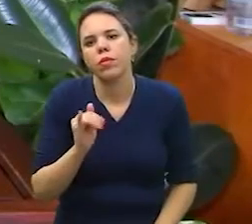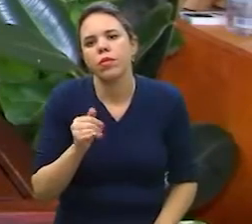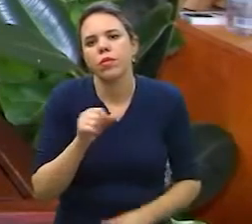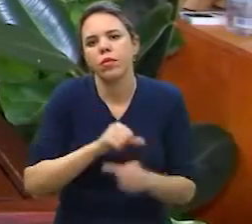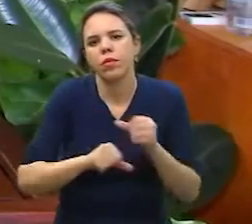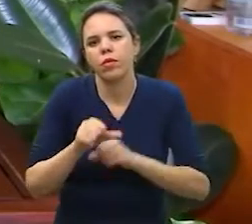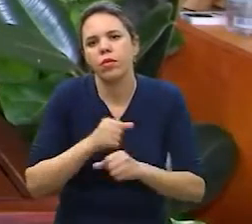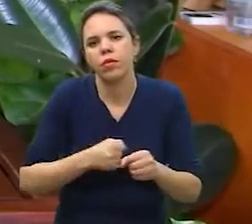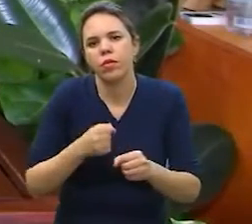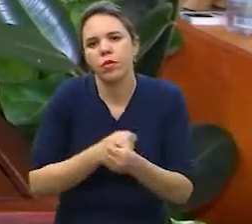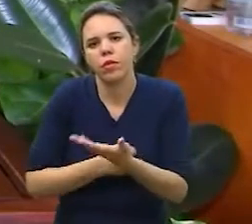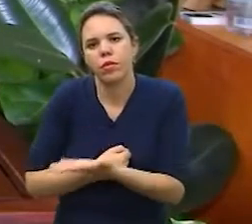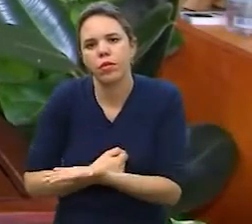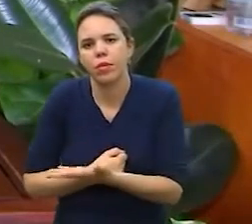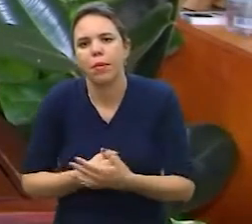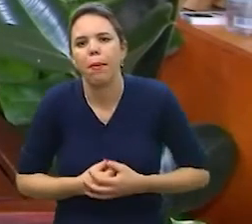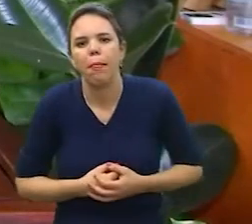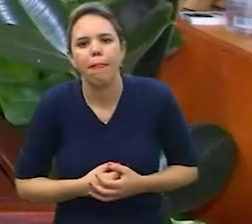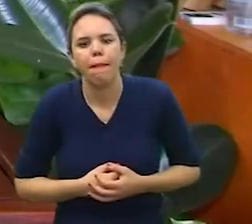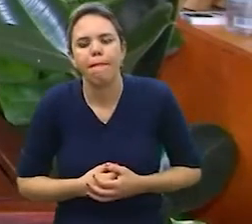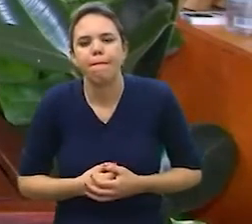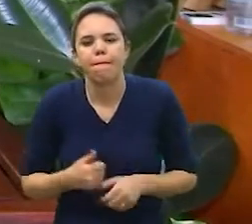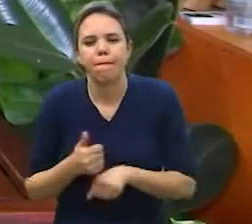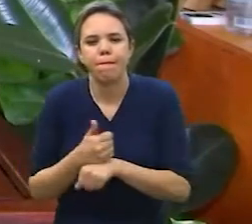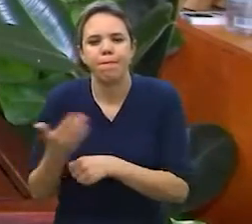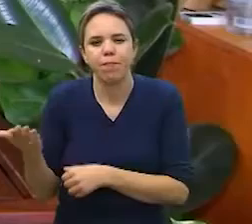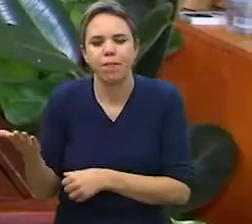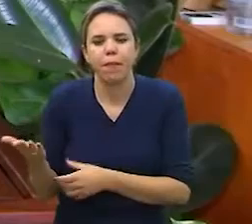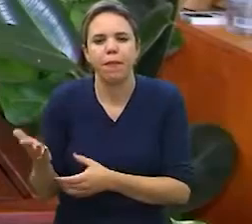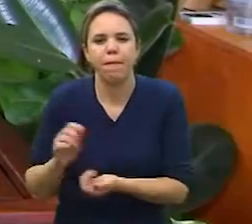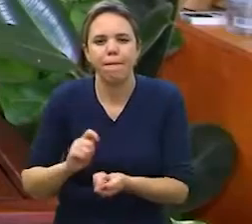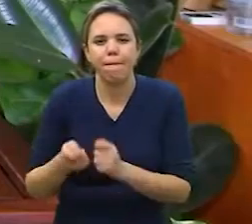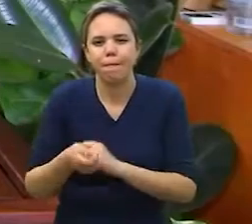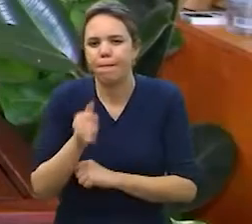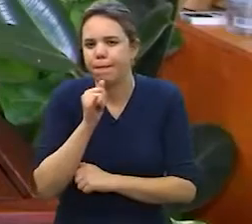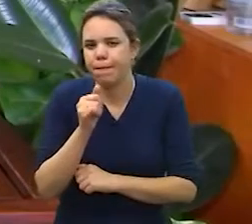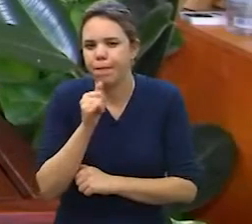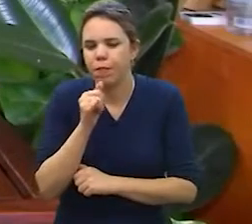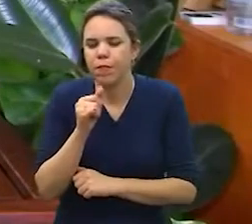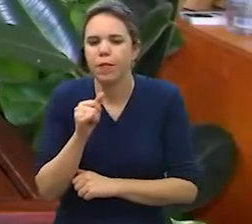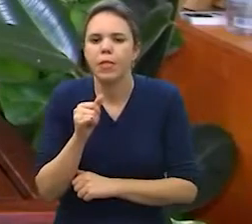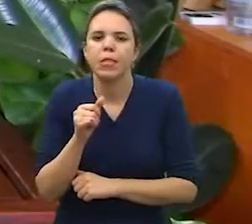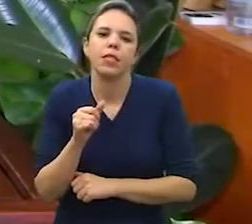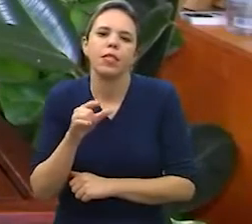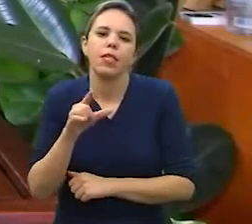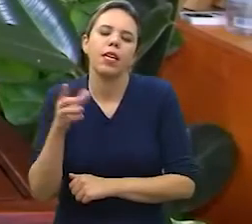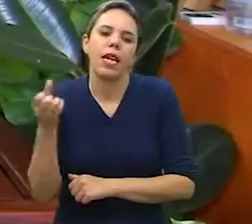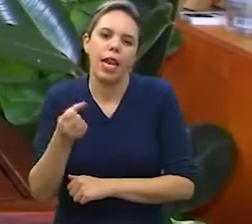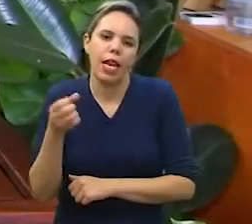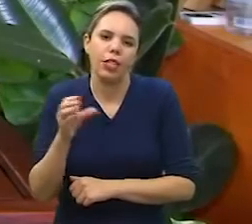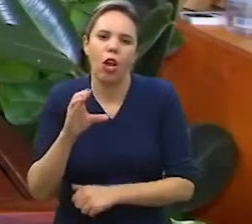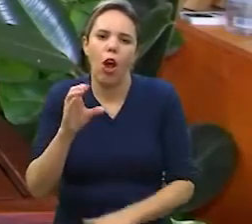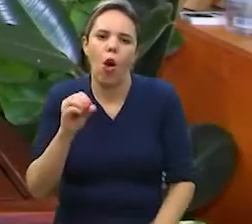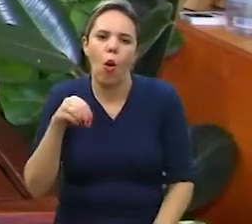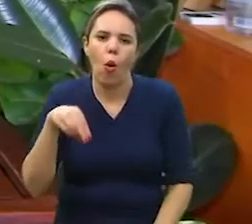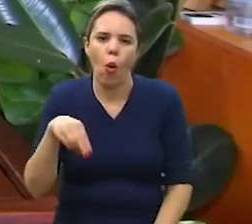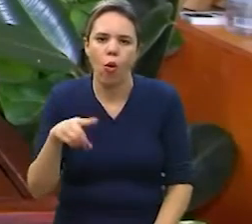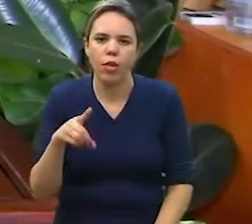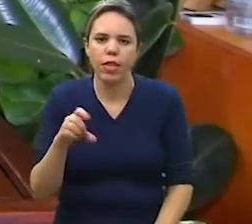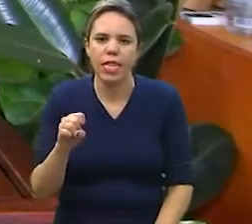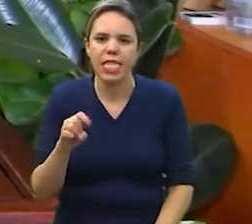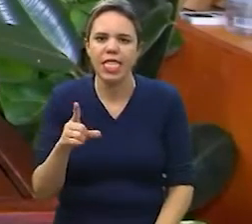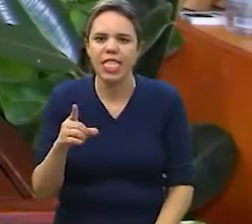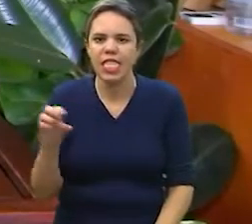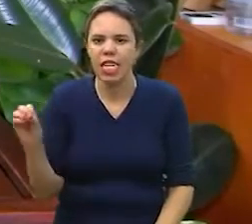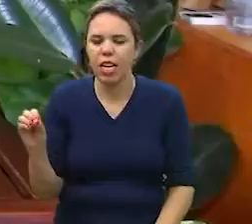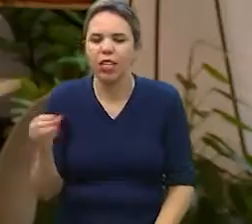quero mudar a receita aqui da especialista, né? Por exemplo, a gente está usando o leite condensado. Sim. Mas, eu gosto tanto